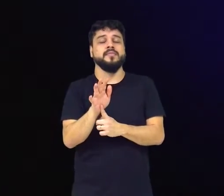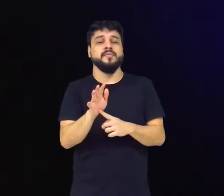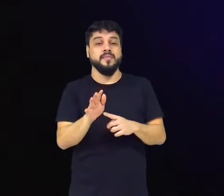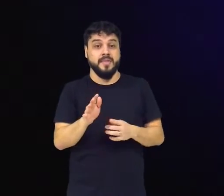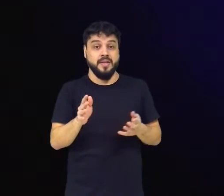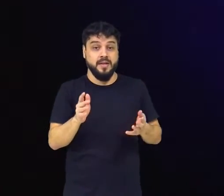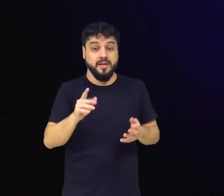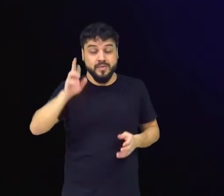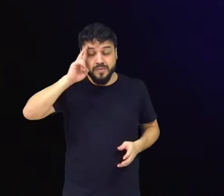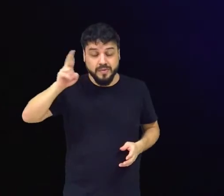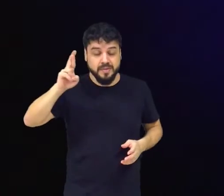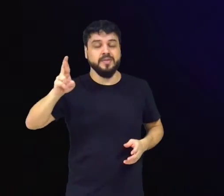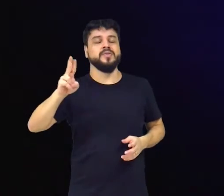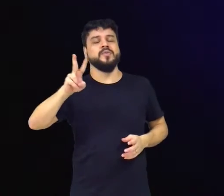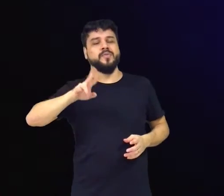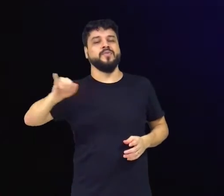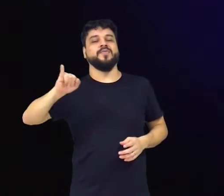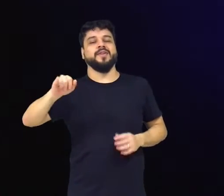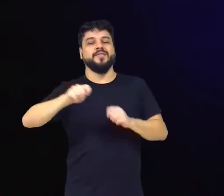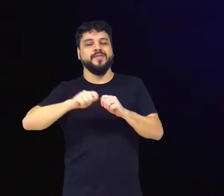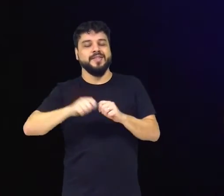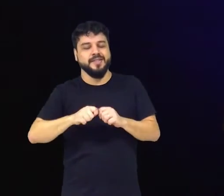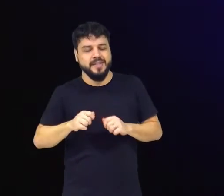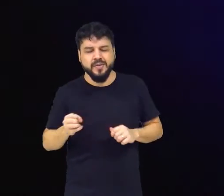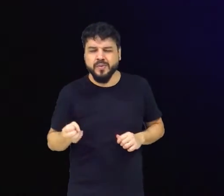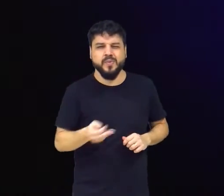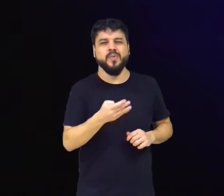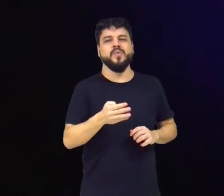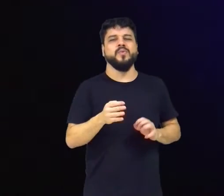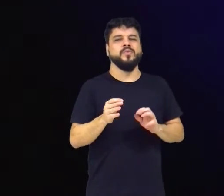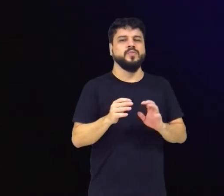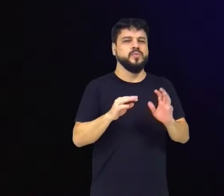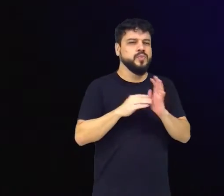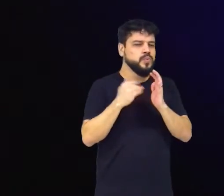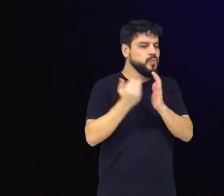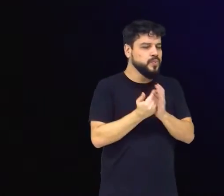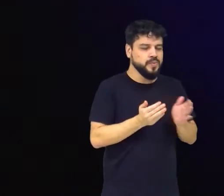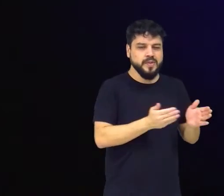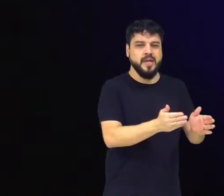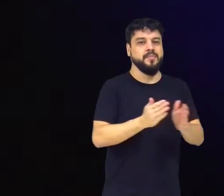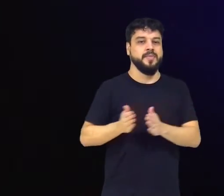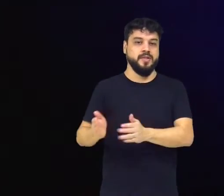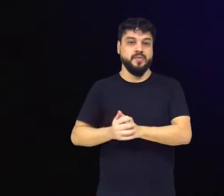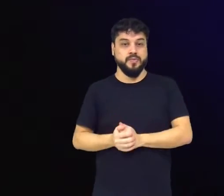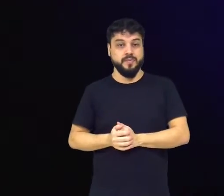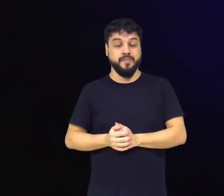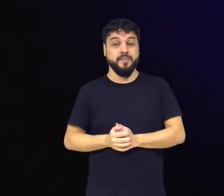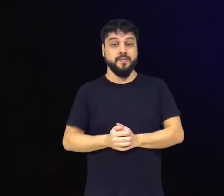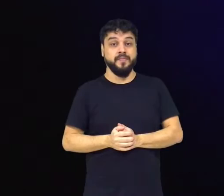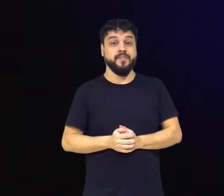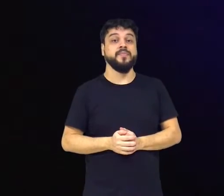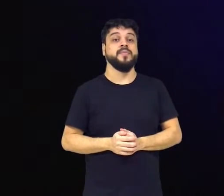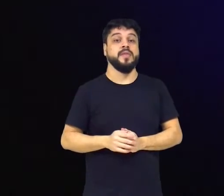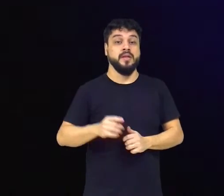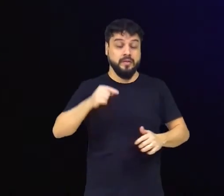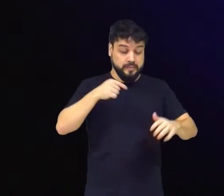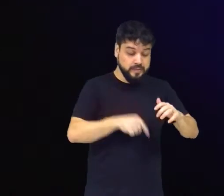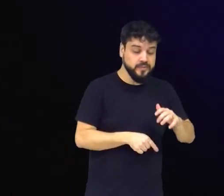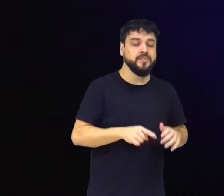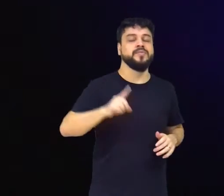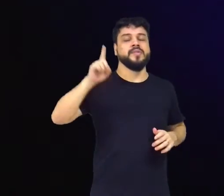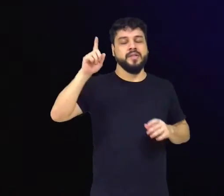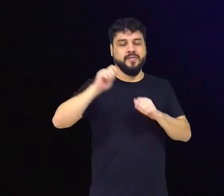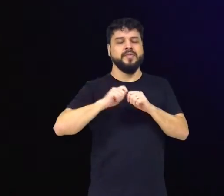Senhor romperá todas as barreiras, aplanará todos os caminhos, os lugares profundos Ele aterrará, os